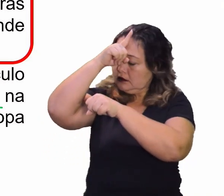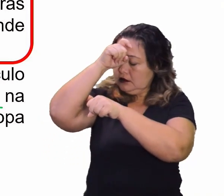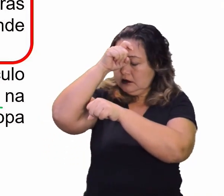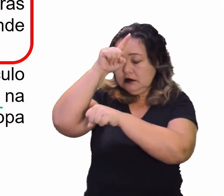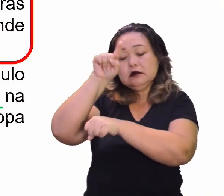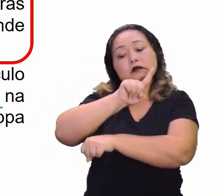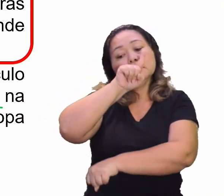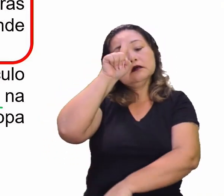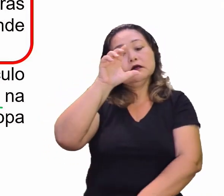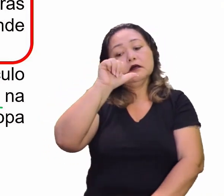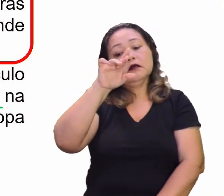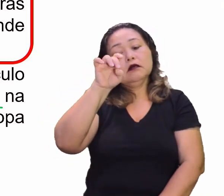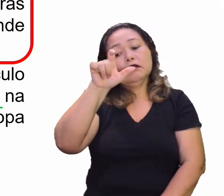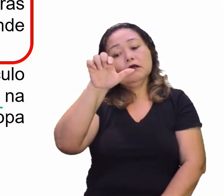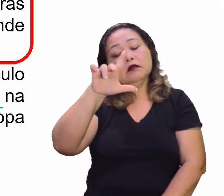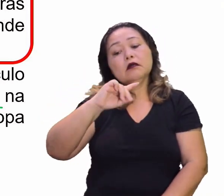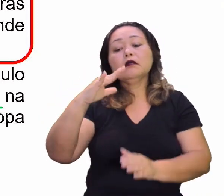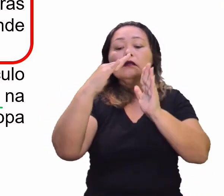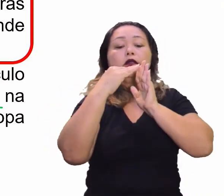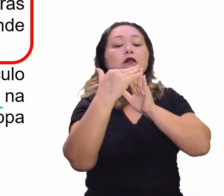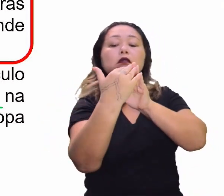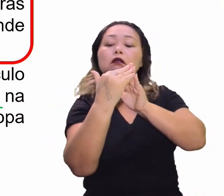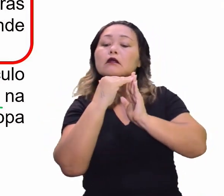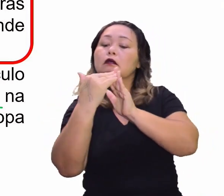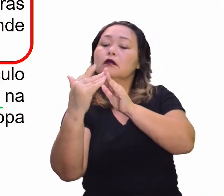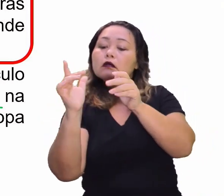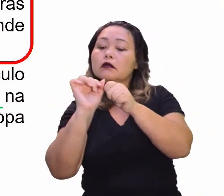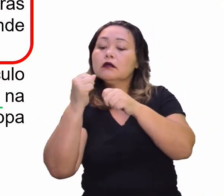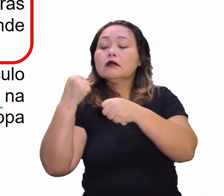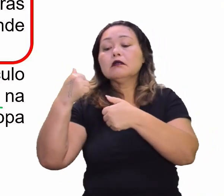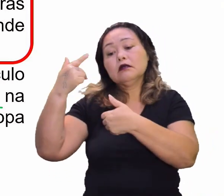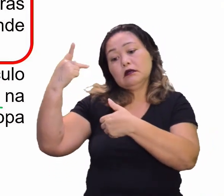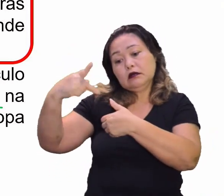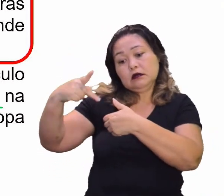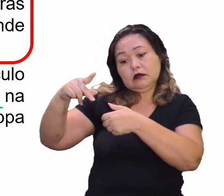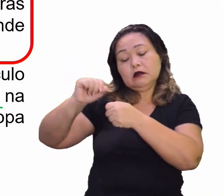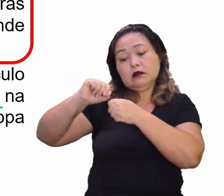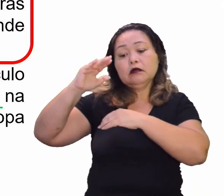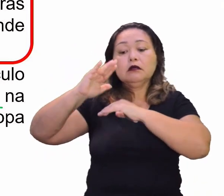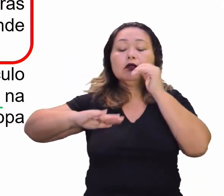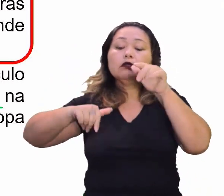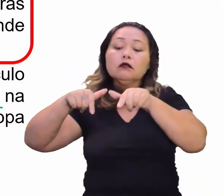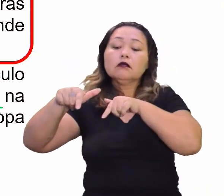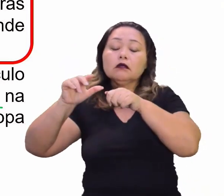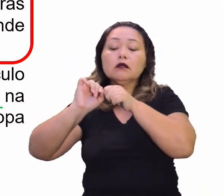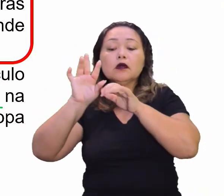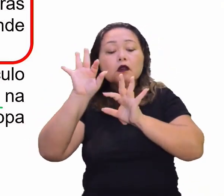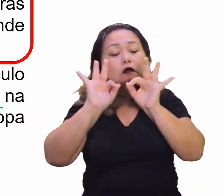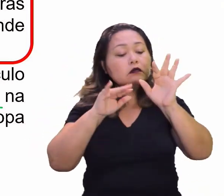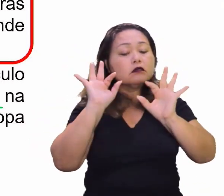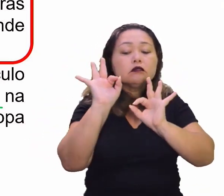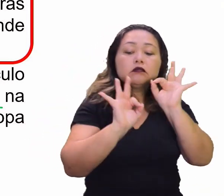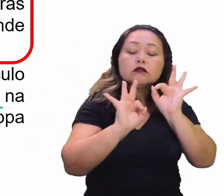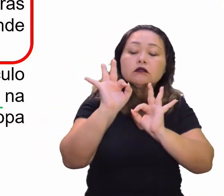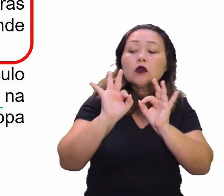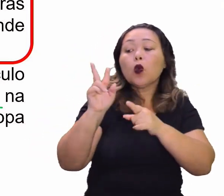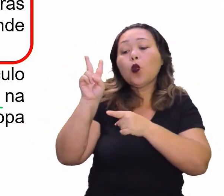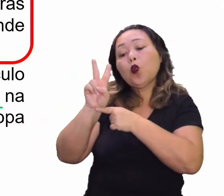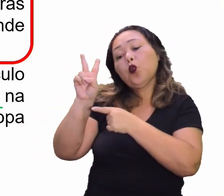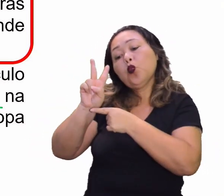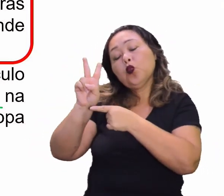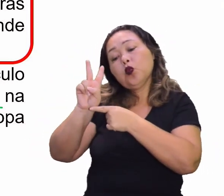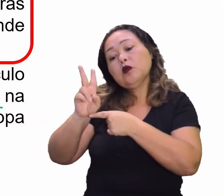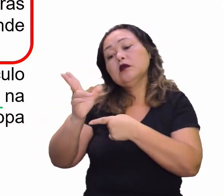Candelária, Rogério, e residência para os funcionários. Então, começou a haver uma estrutura. Cuidava-se dos